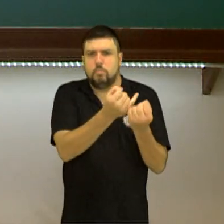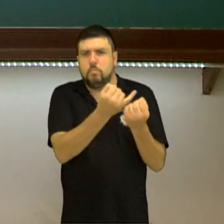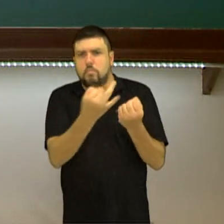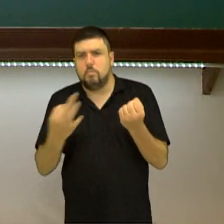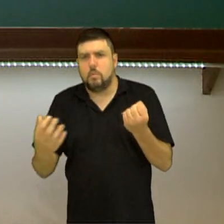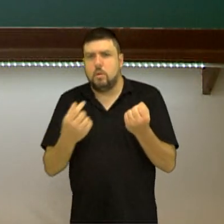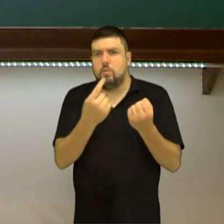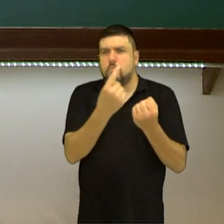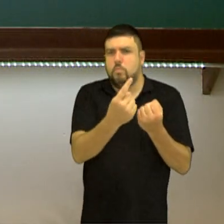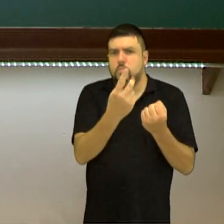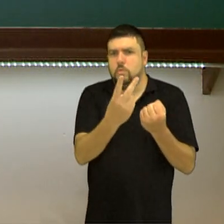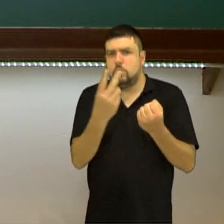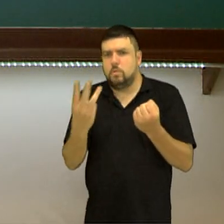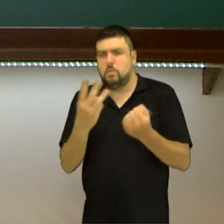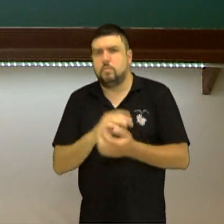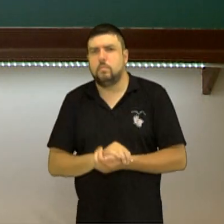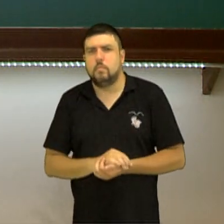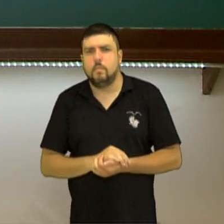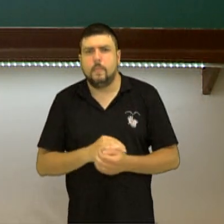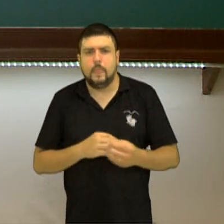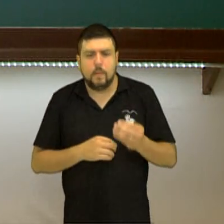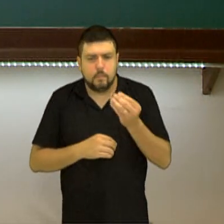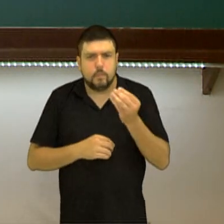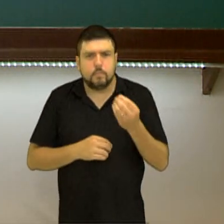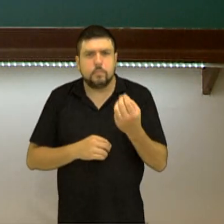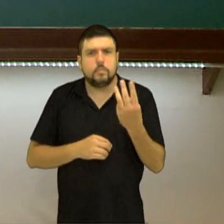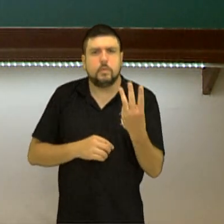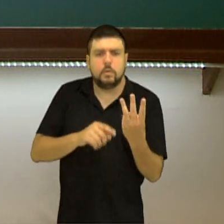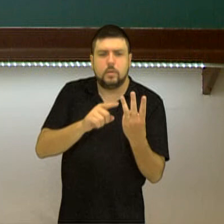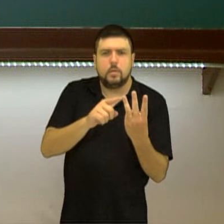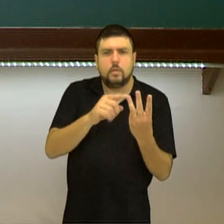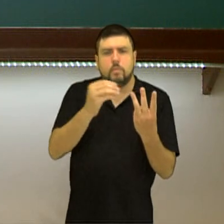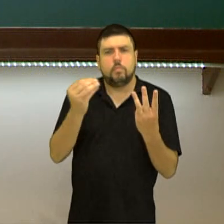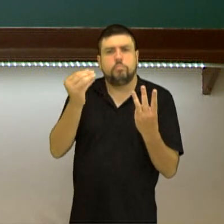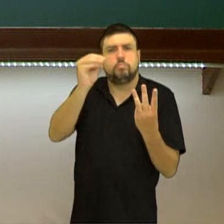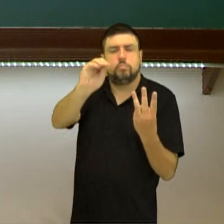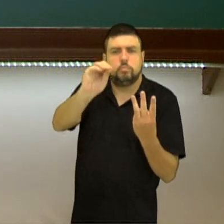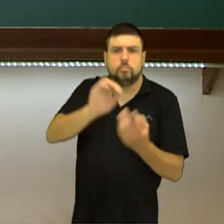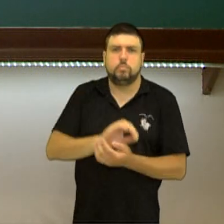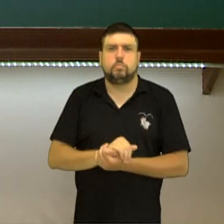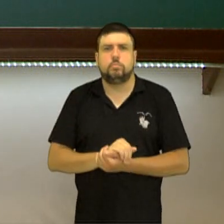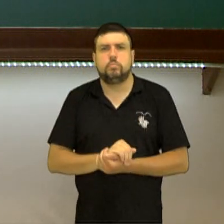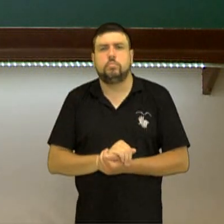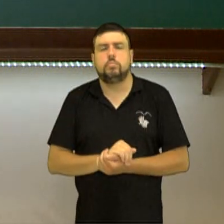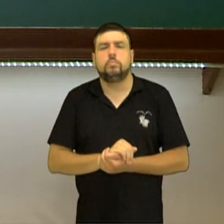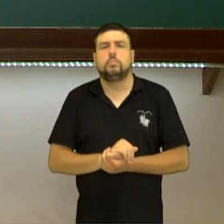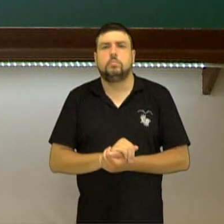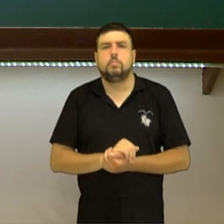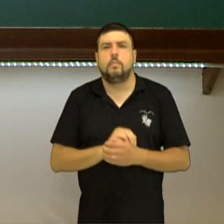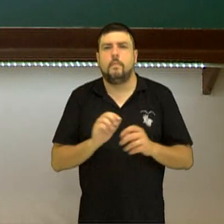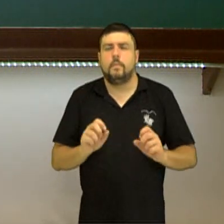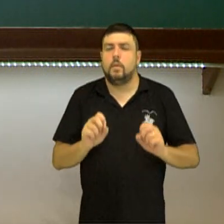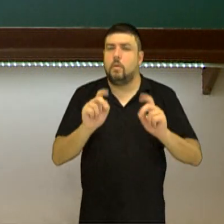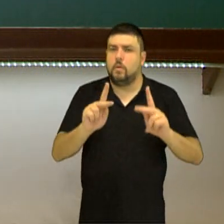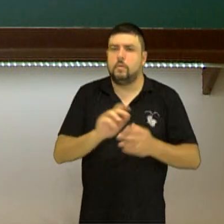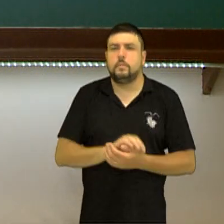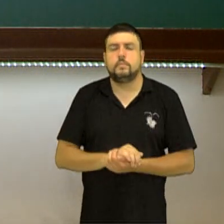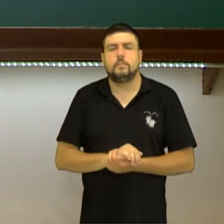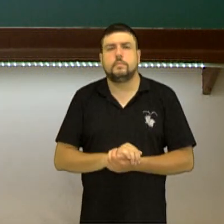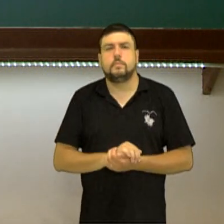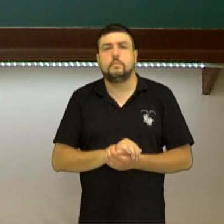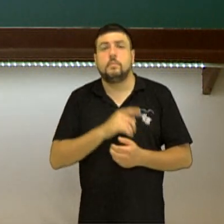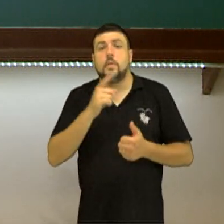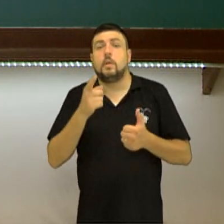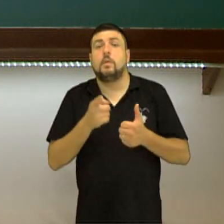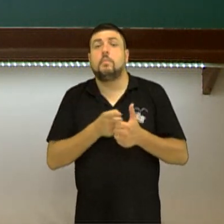Bom, então primeiro eu tenho que ter, primeiro passo da receita. Bem fácil, ó, receitinha, primeiro passo da receita. Vamos lá.